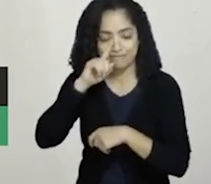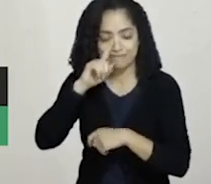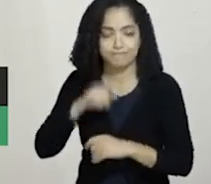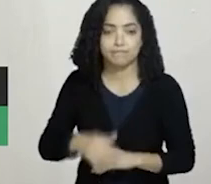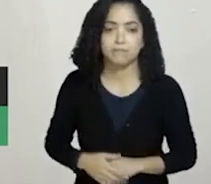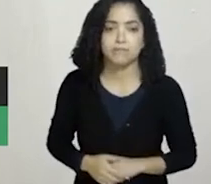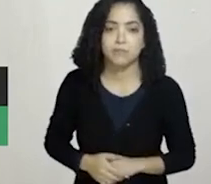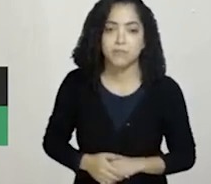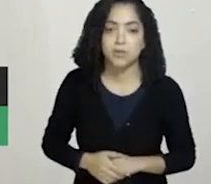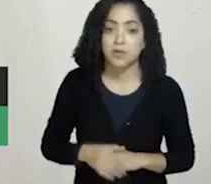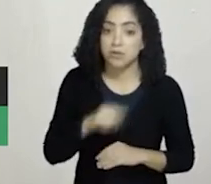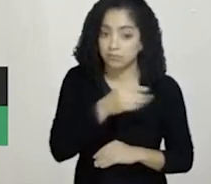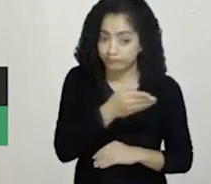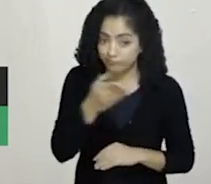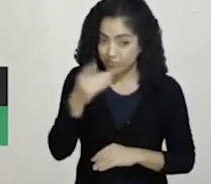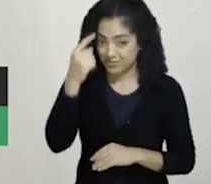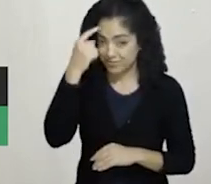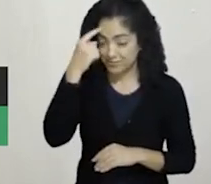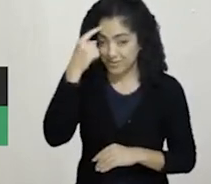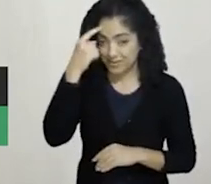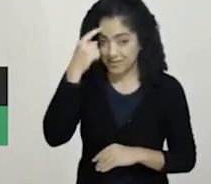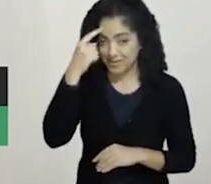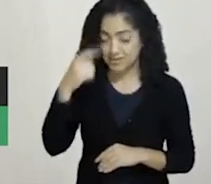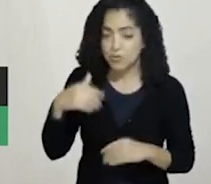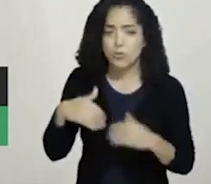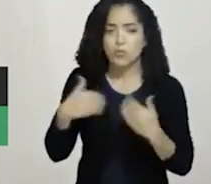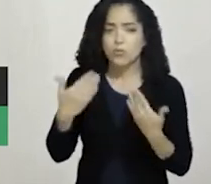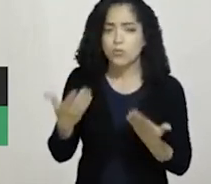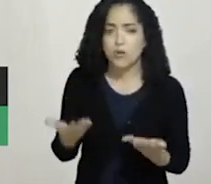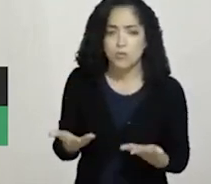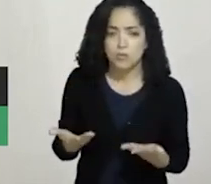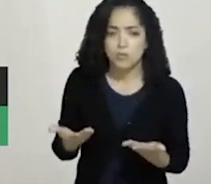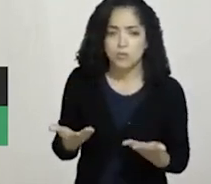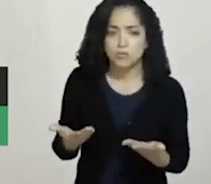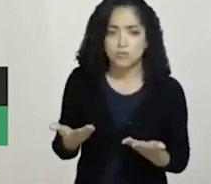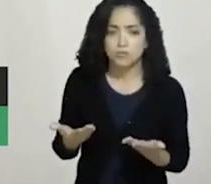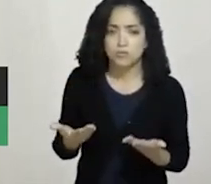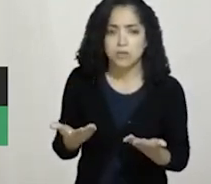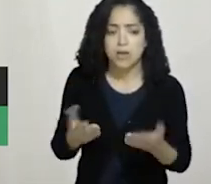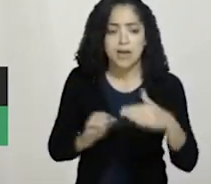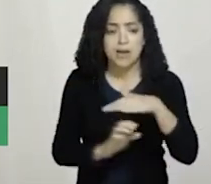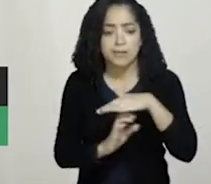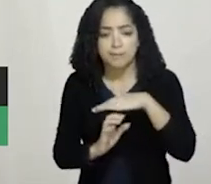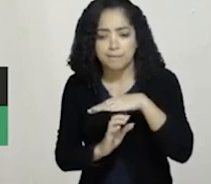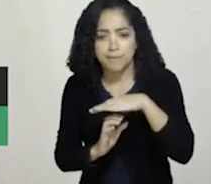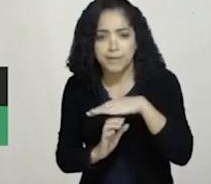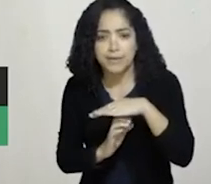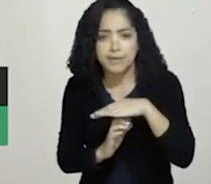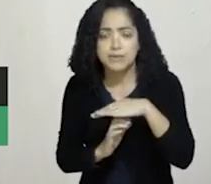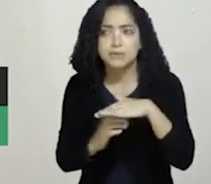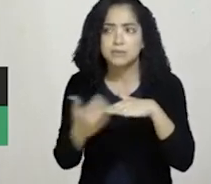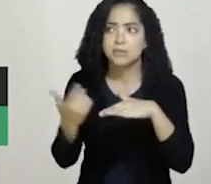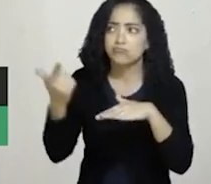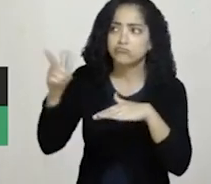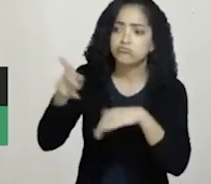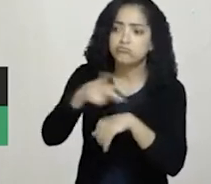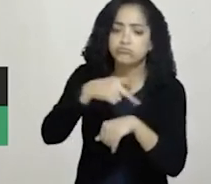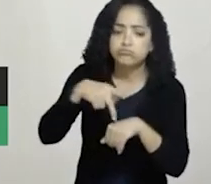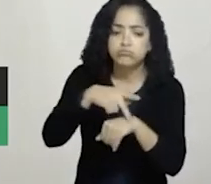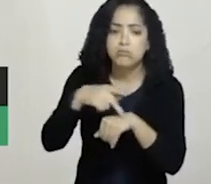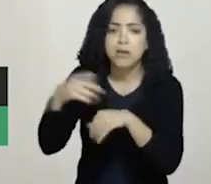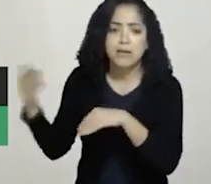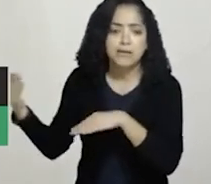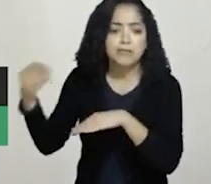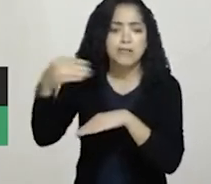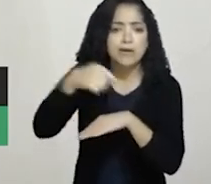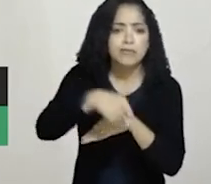eu quero que vocês pensem qual é a empresa de outro país que vai vir aqui no